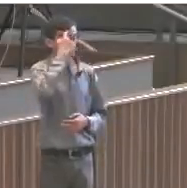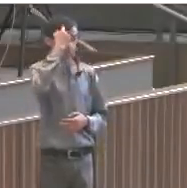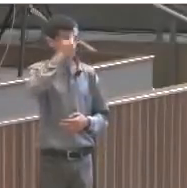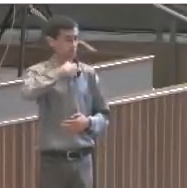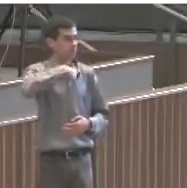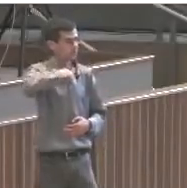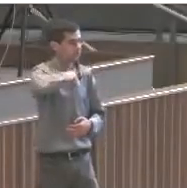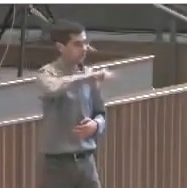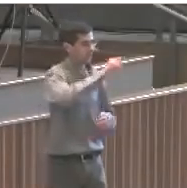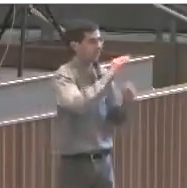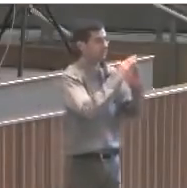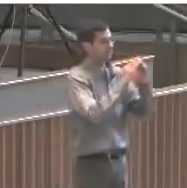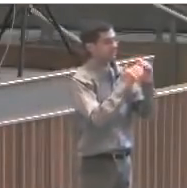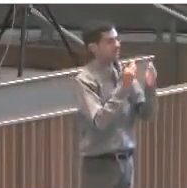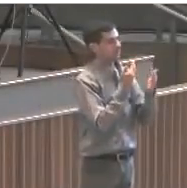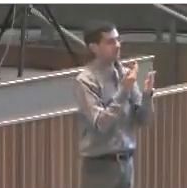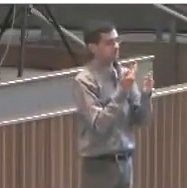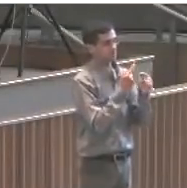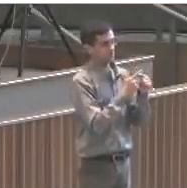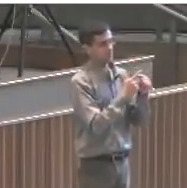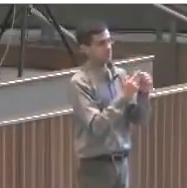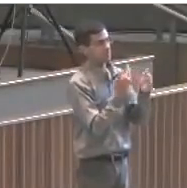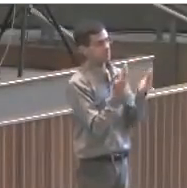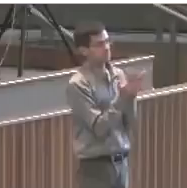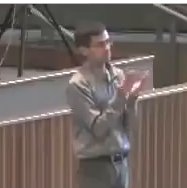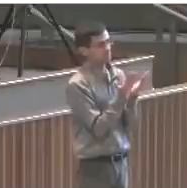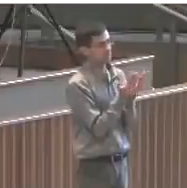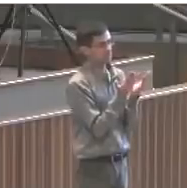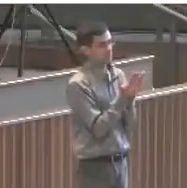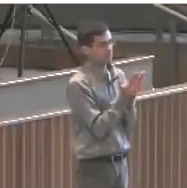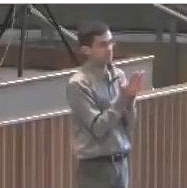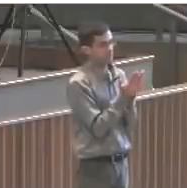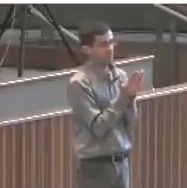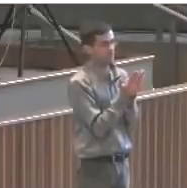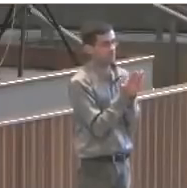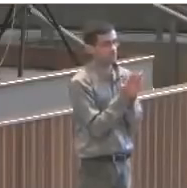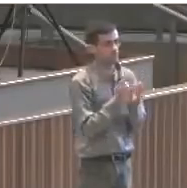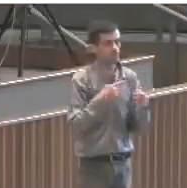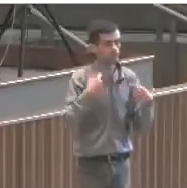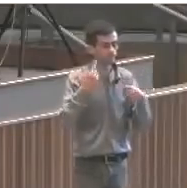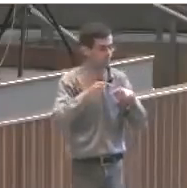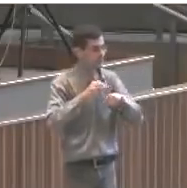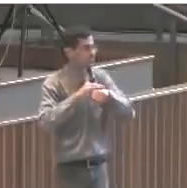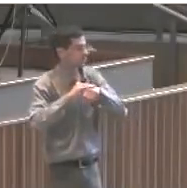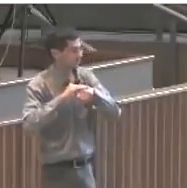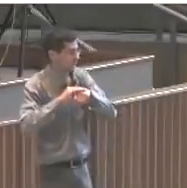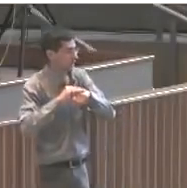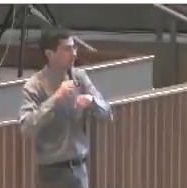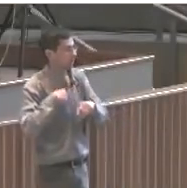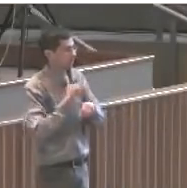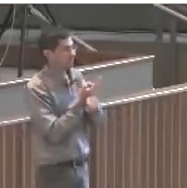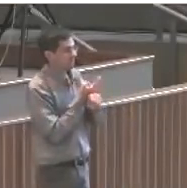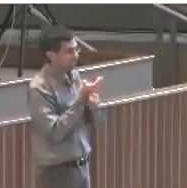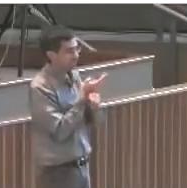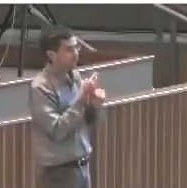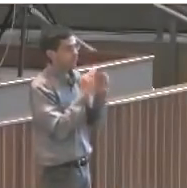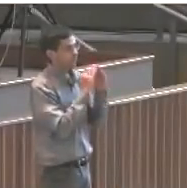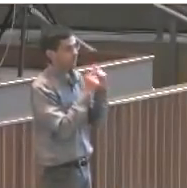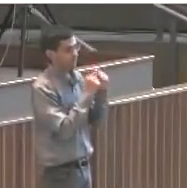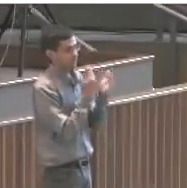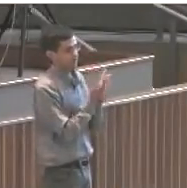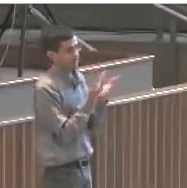é uma depois de conversar sobre isso ela disse só tá bom eu vou procurar uma igreja de crente e